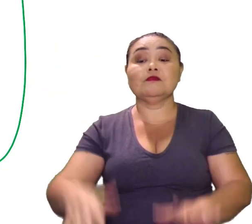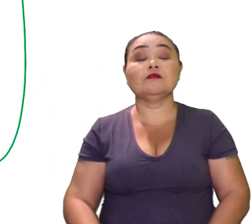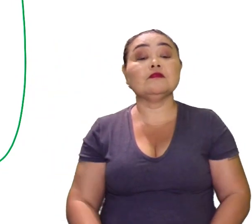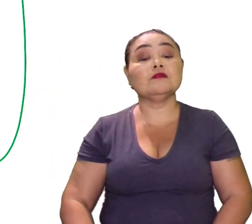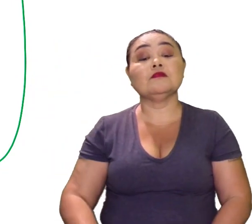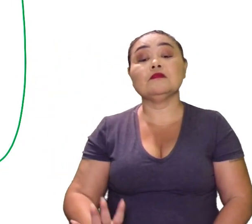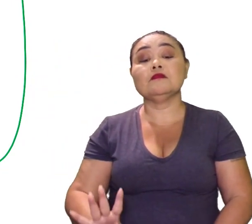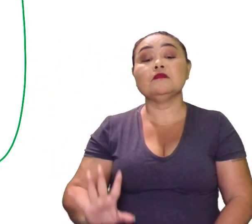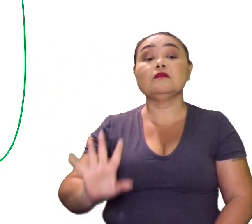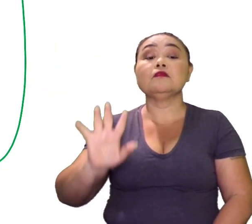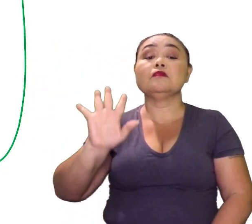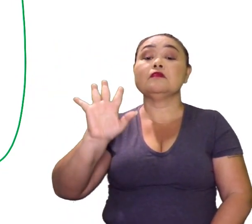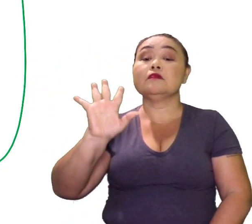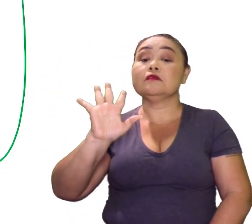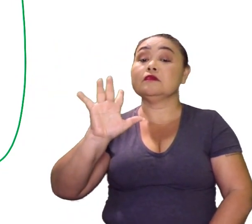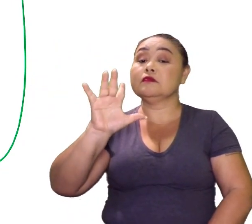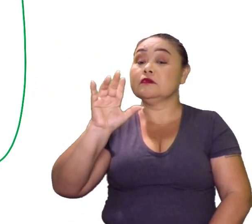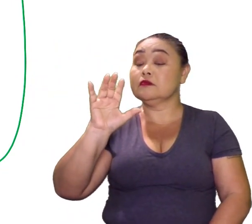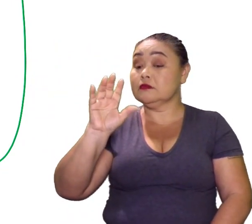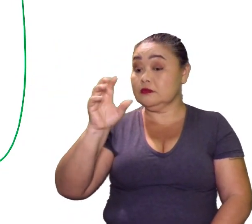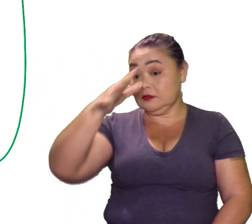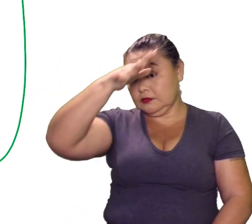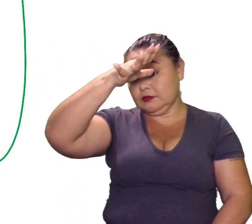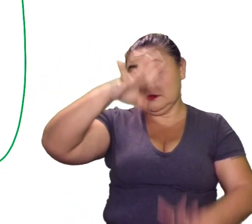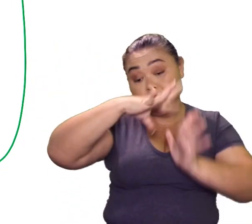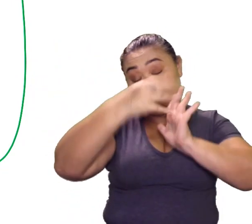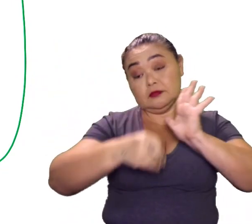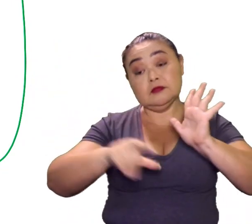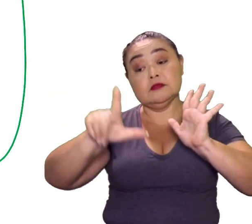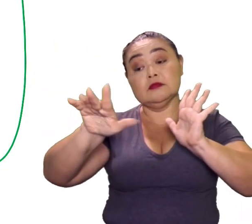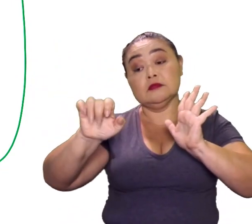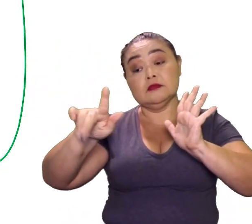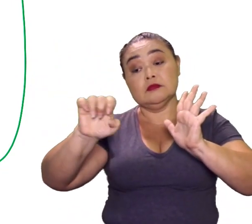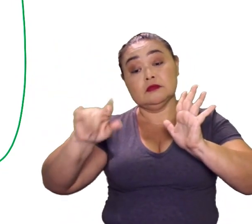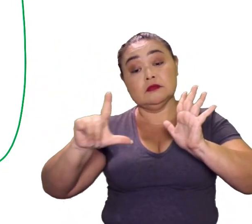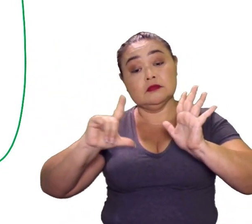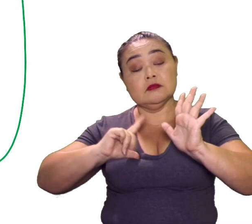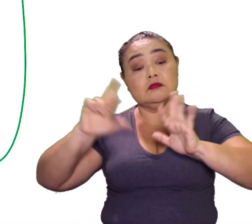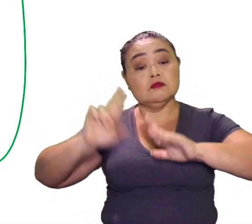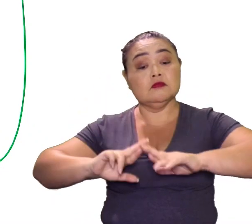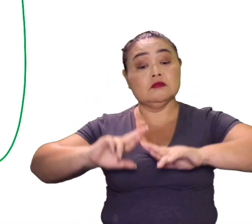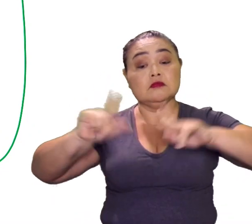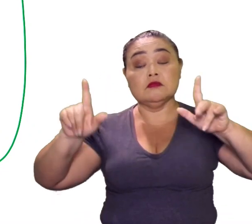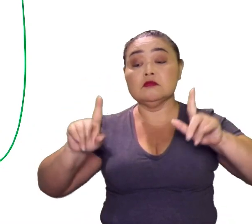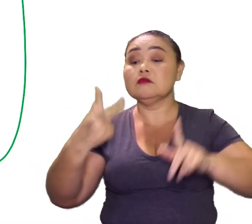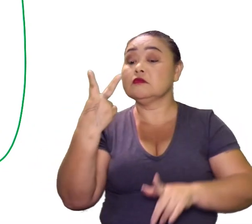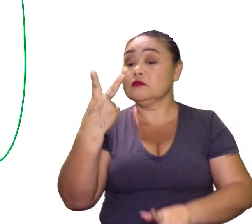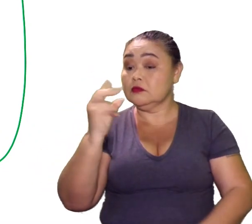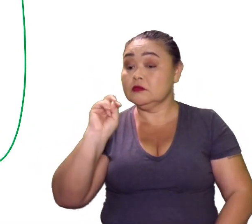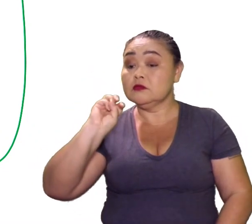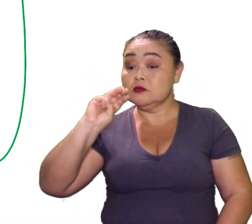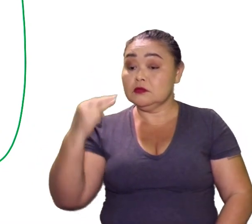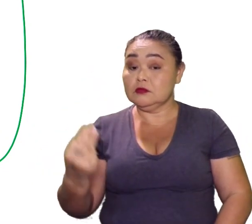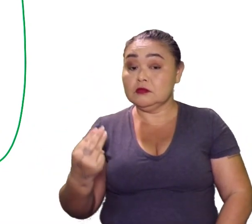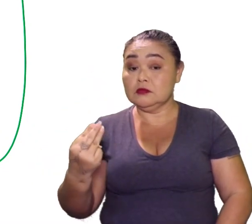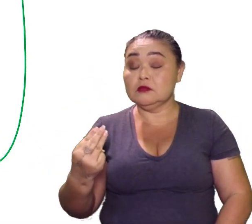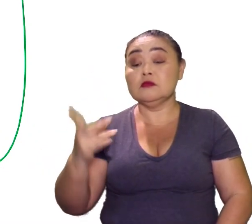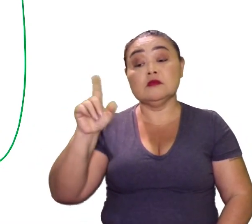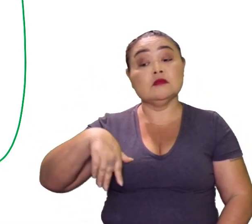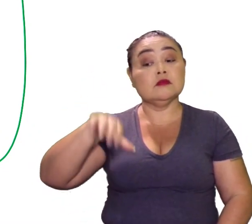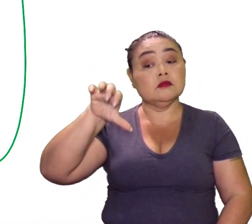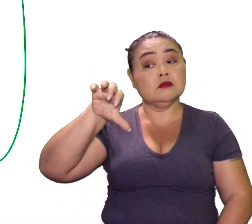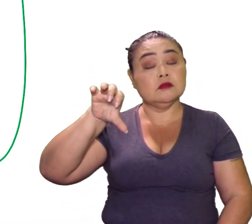Legal tem 5 milhões de quilômetros quadrados. Então, já deu uma diferença de 2 milhões, né? São